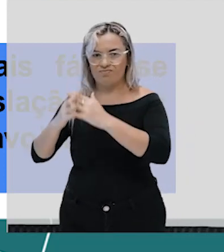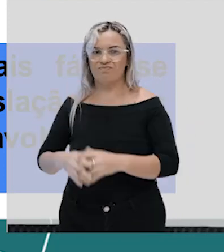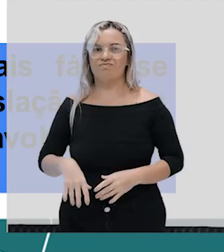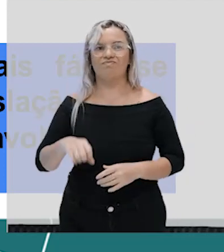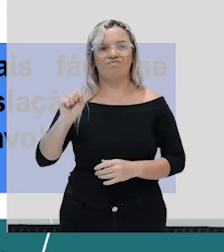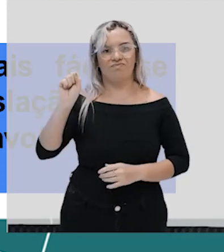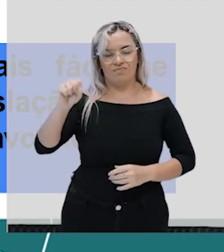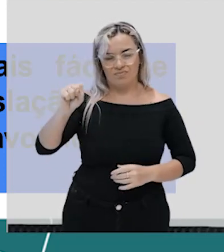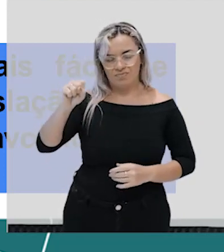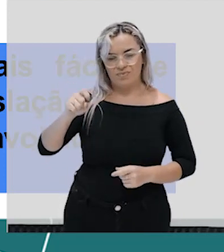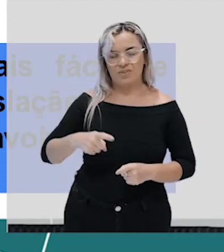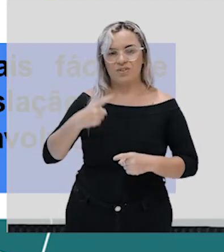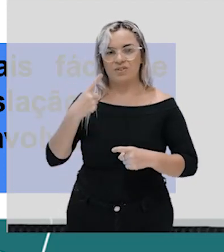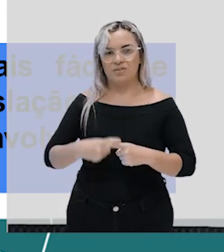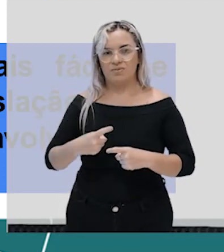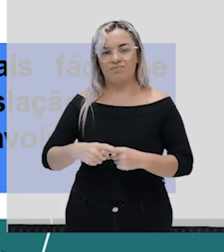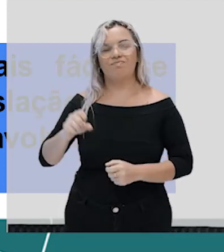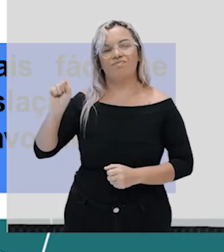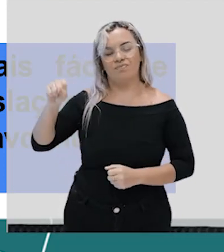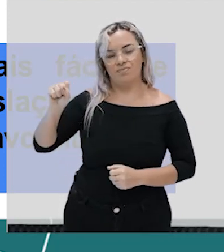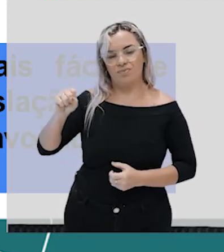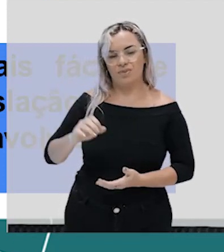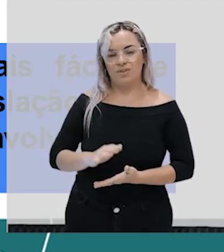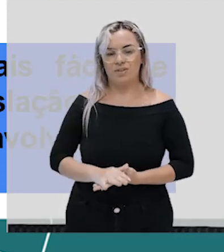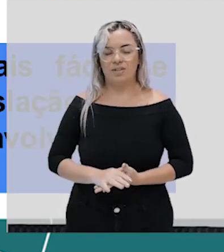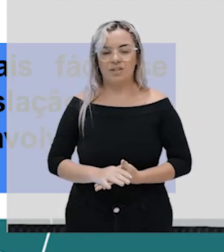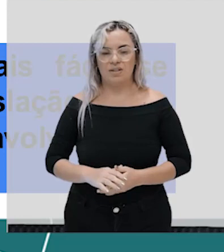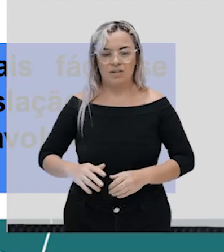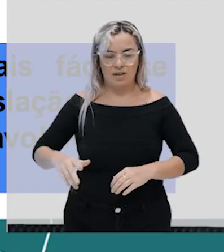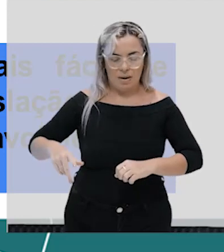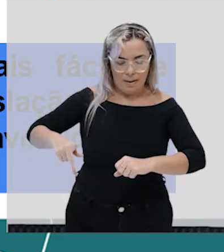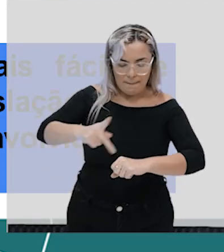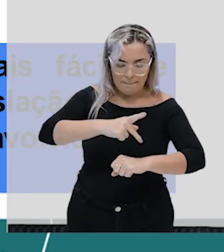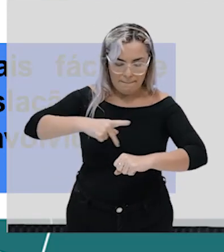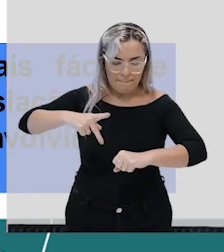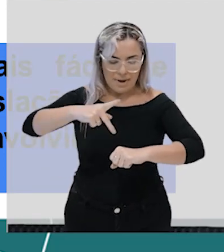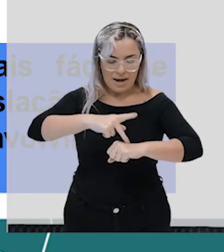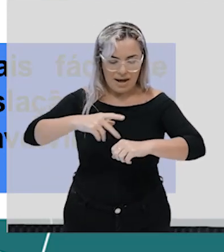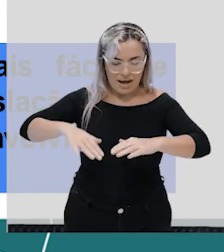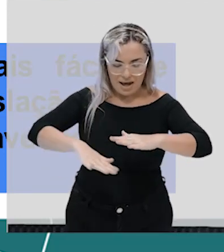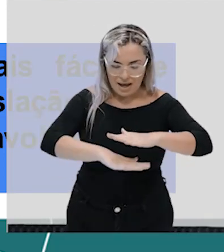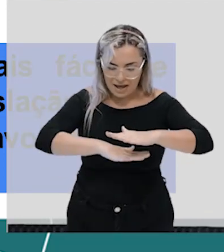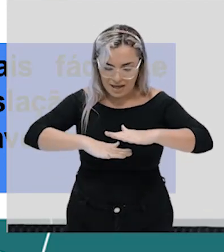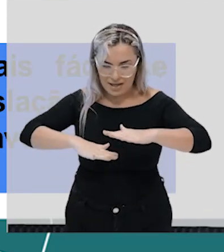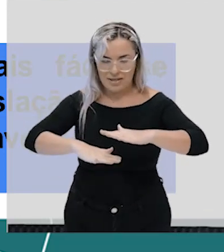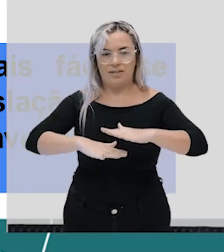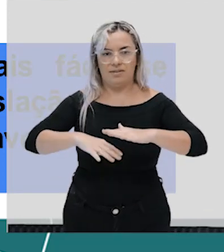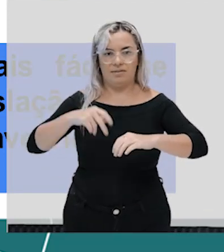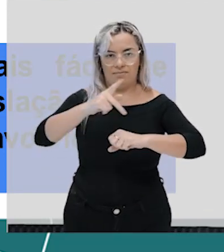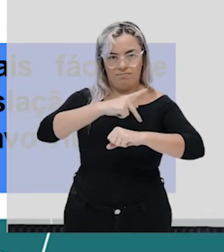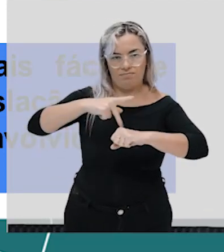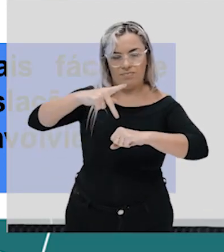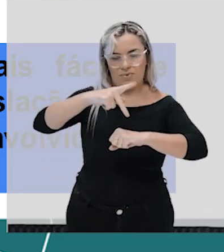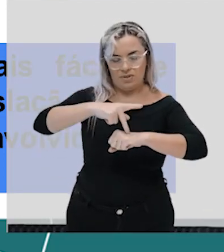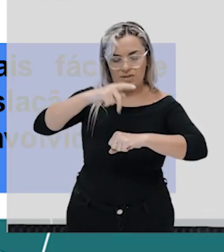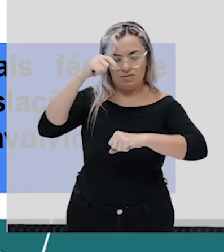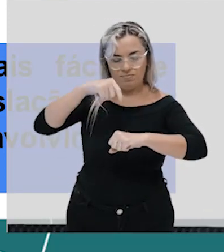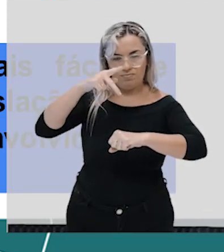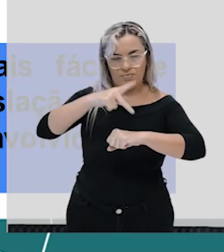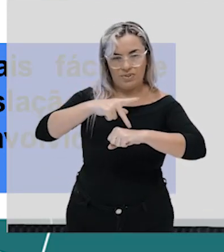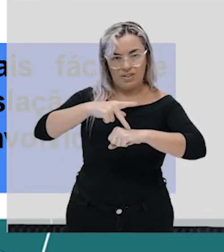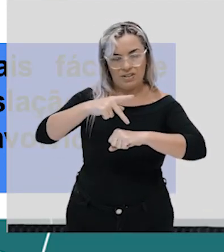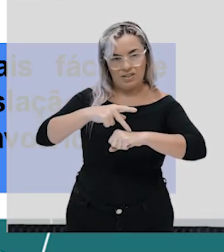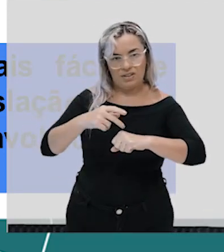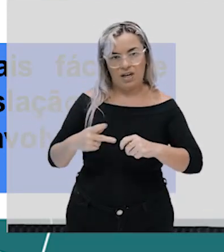Dá. Por quê? Você vai confundir por causa da palavra países, que está no plural. Então, a pegadinha da questão é esta. Então, você